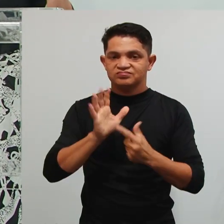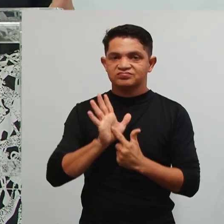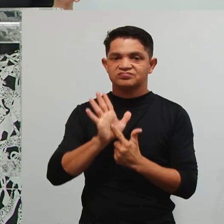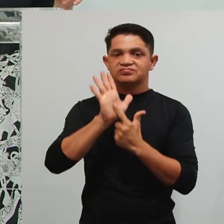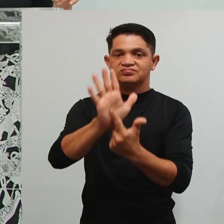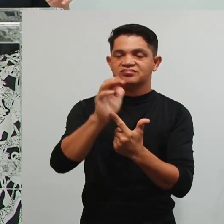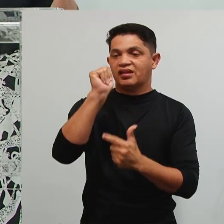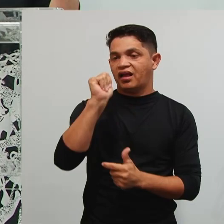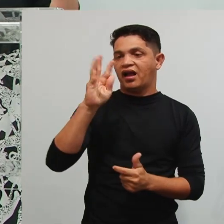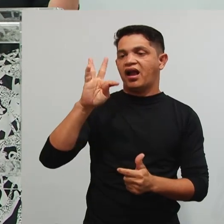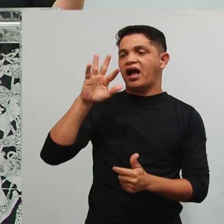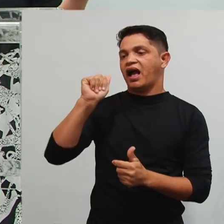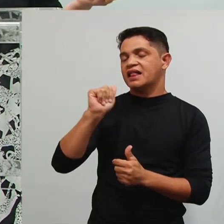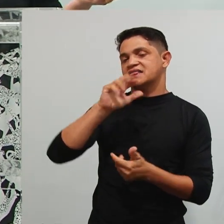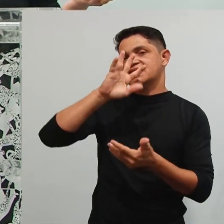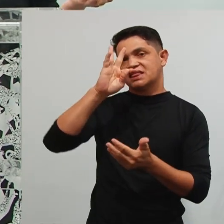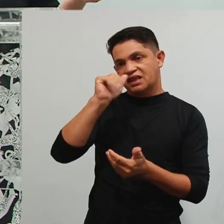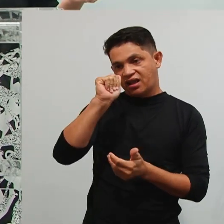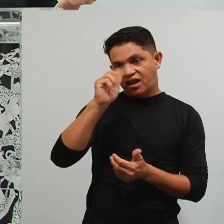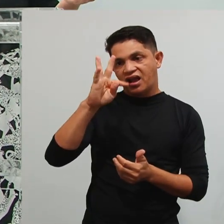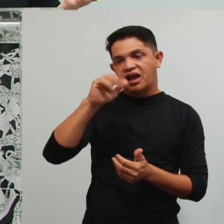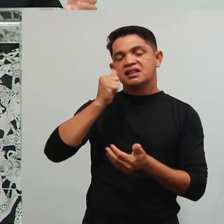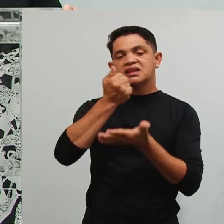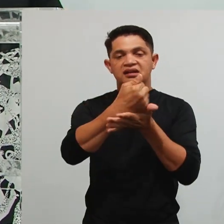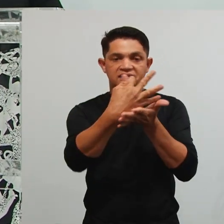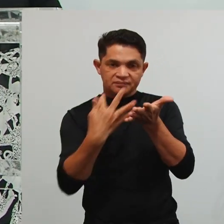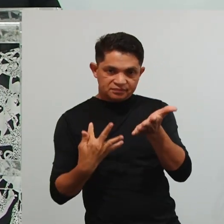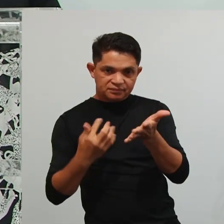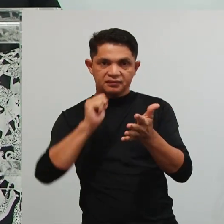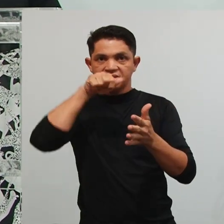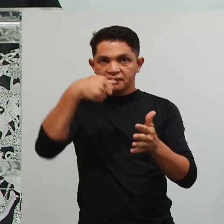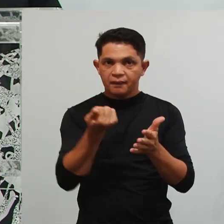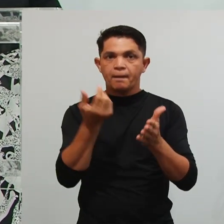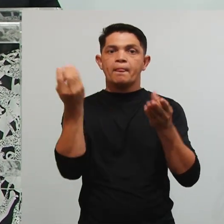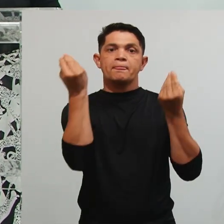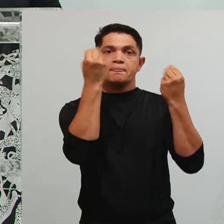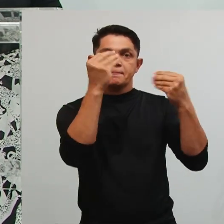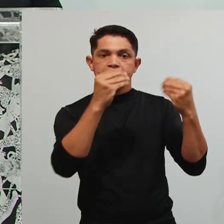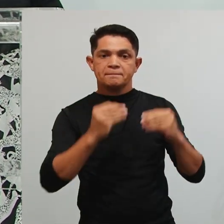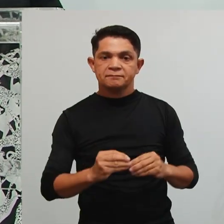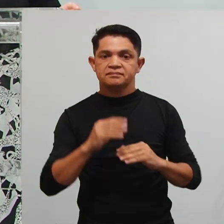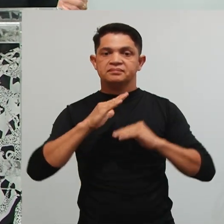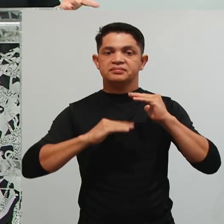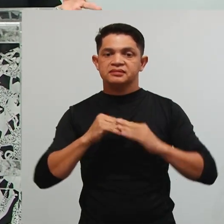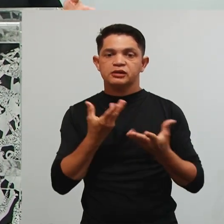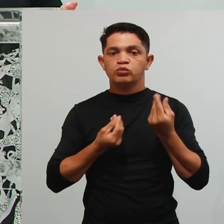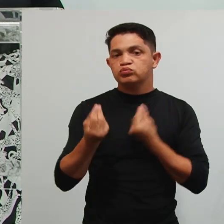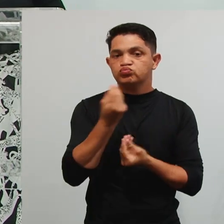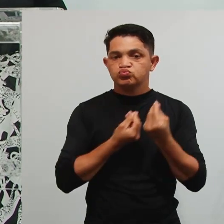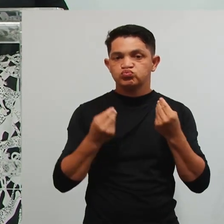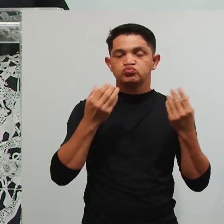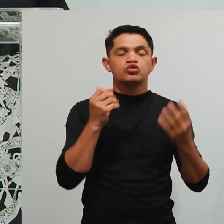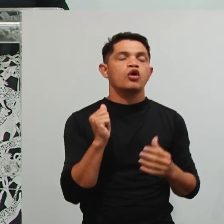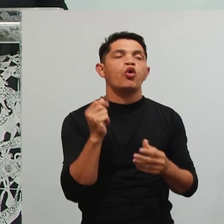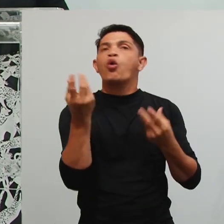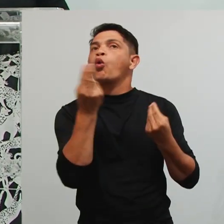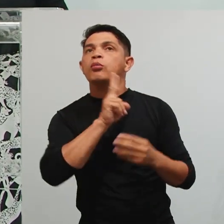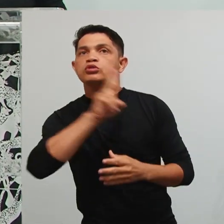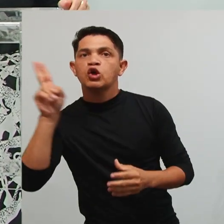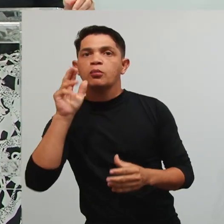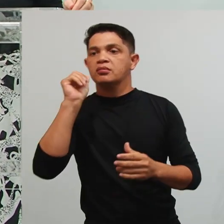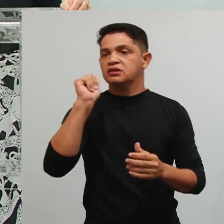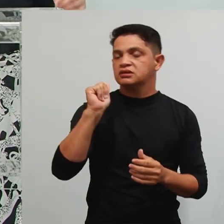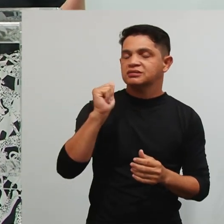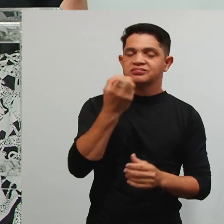palavra ata, que não é bem a escrita é outra, mas acabam escrevendo como o nome desse gênero, né? Em vez de